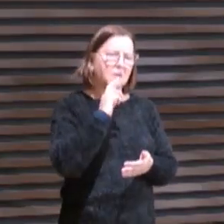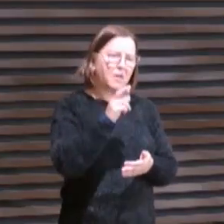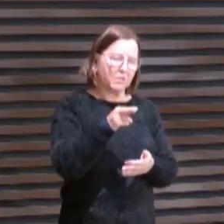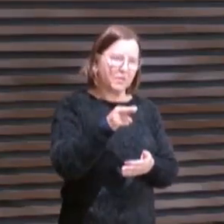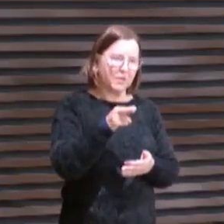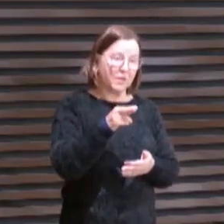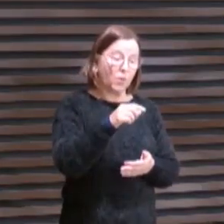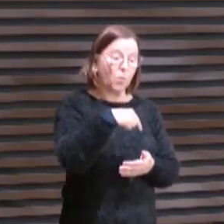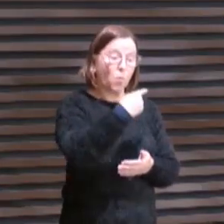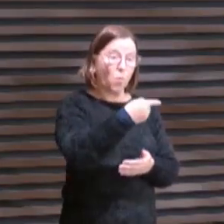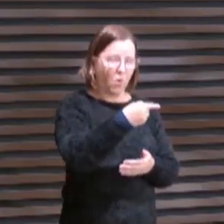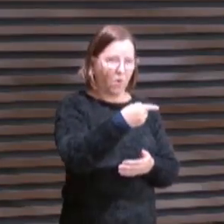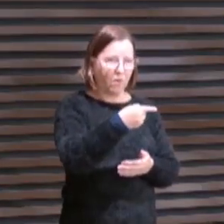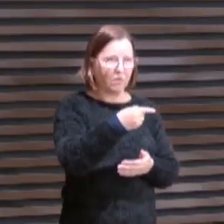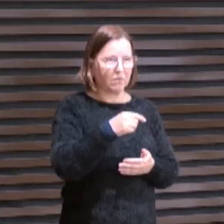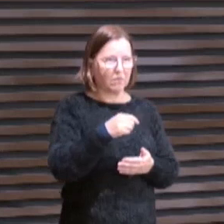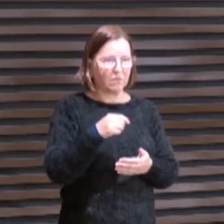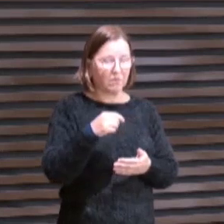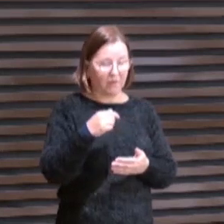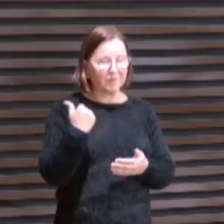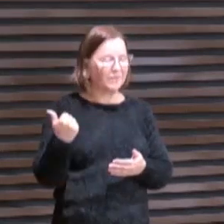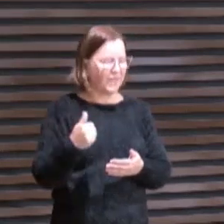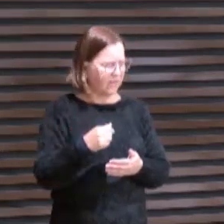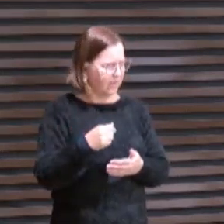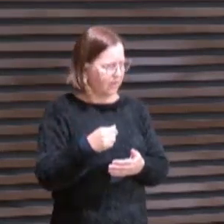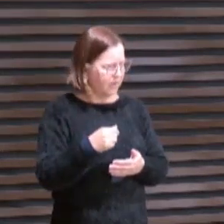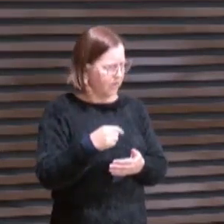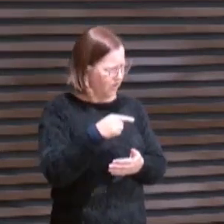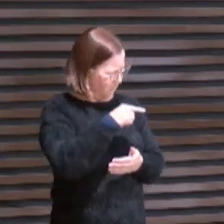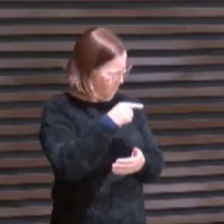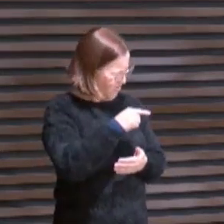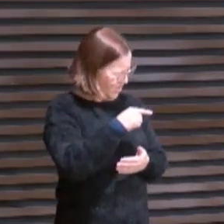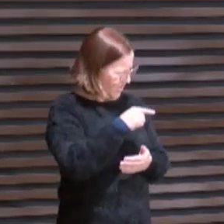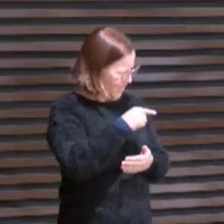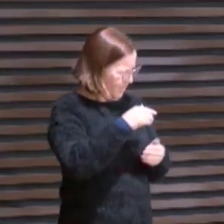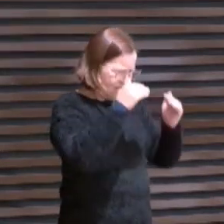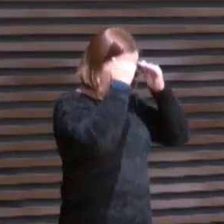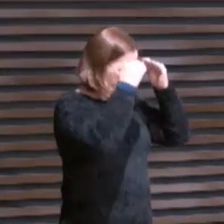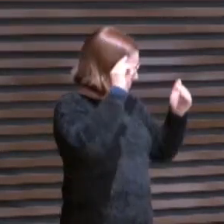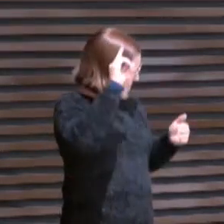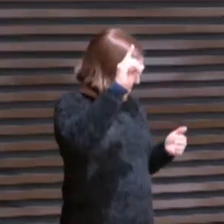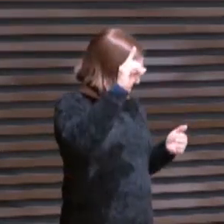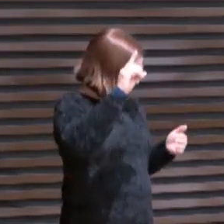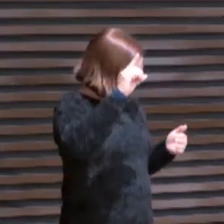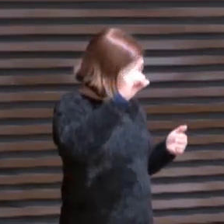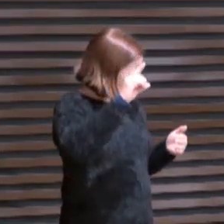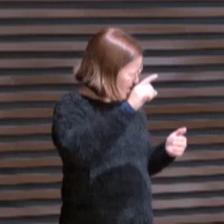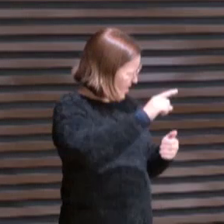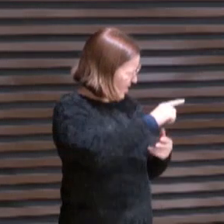porém, o outro, repreendeu-o, dizendo: nem ao menos temes a Deus, estando sob igual